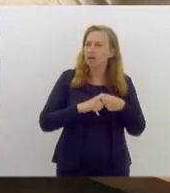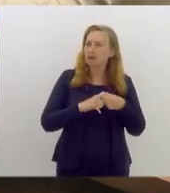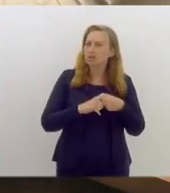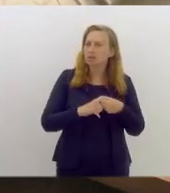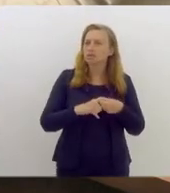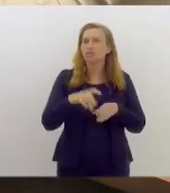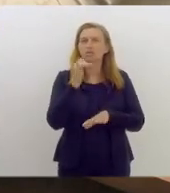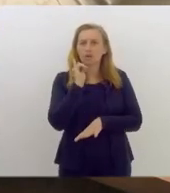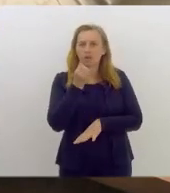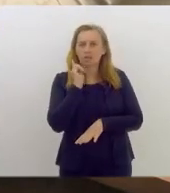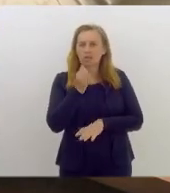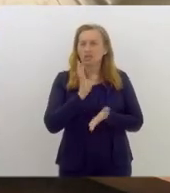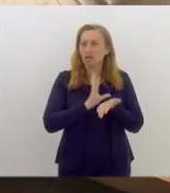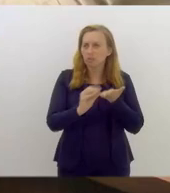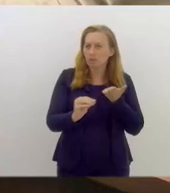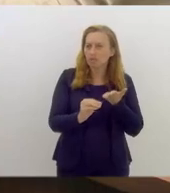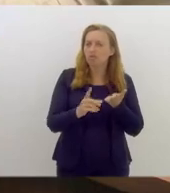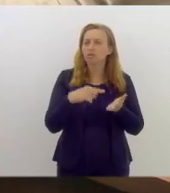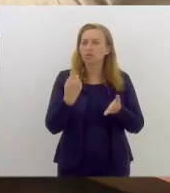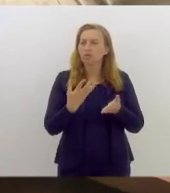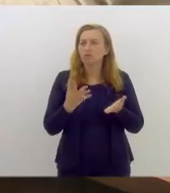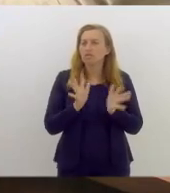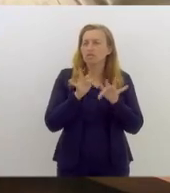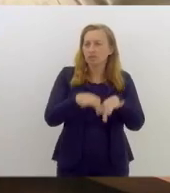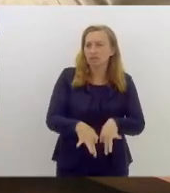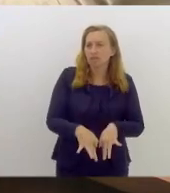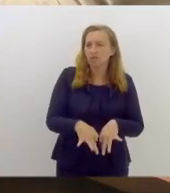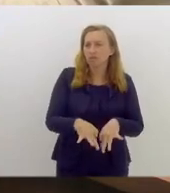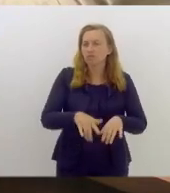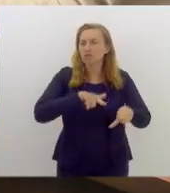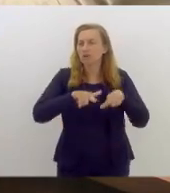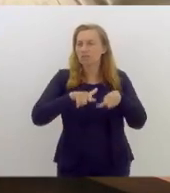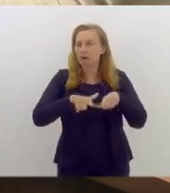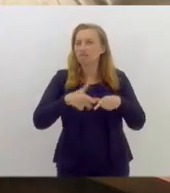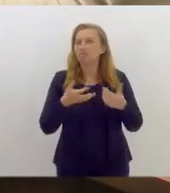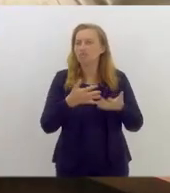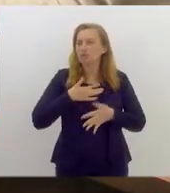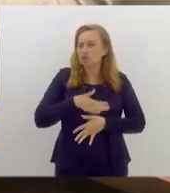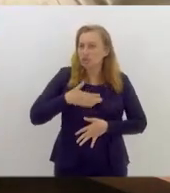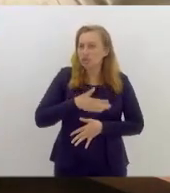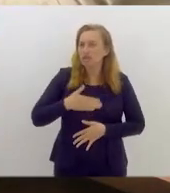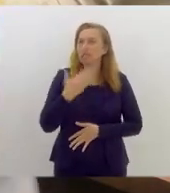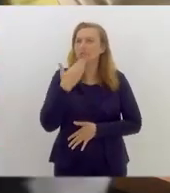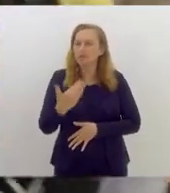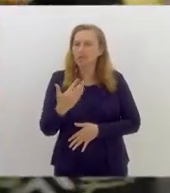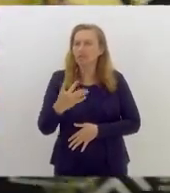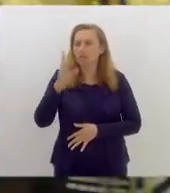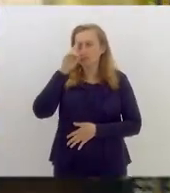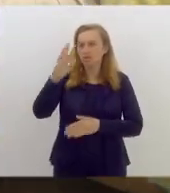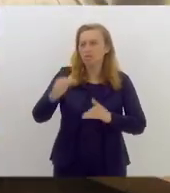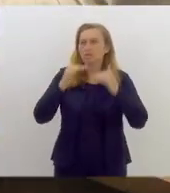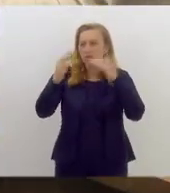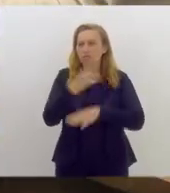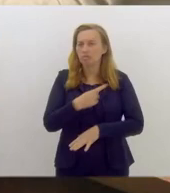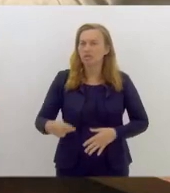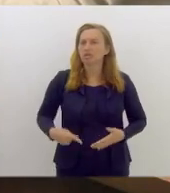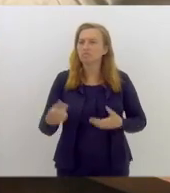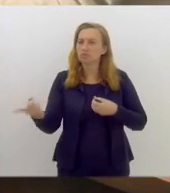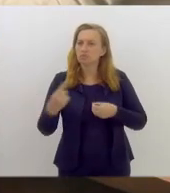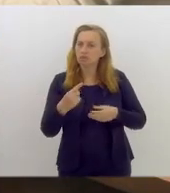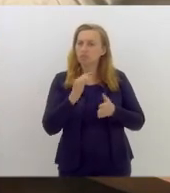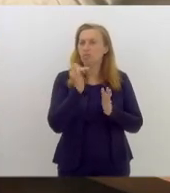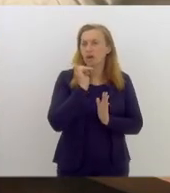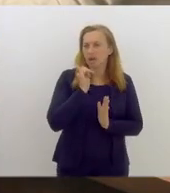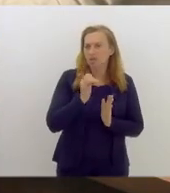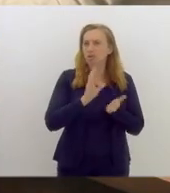com o relatório à pauta. Como a gente está chegando ao término da legislatura, eu gostaria, então, de solicitar a Vossa Excelência que trouxesse o relatório à